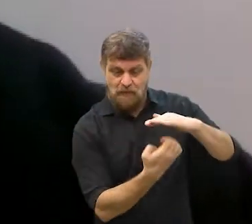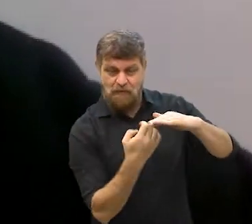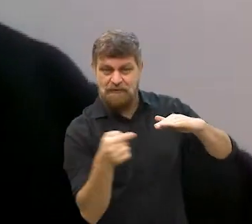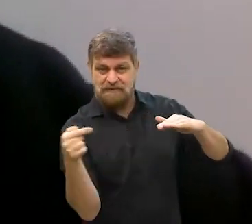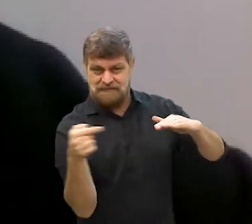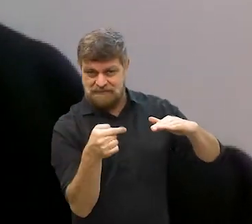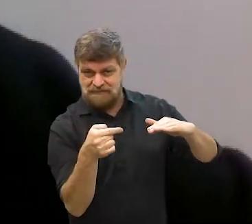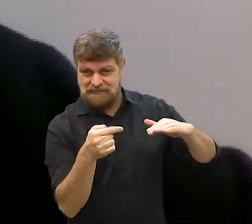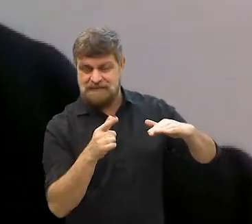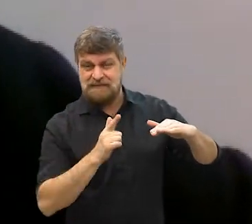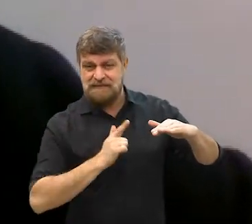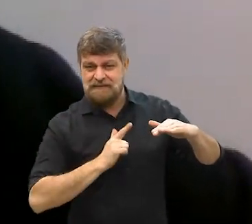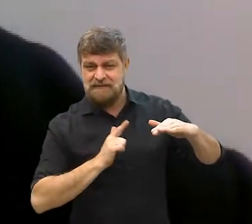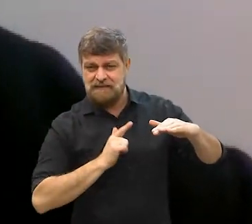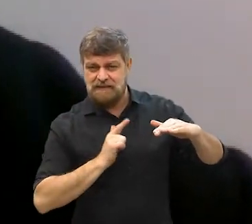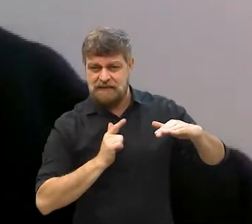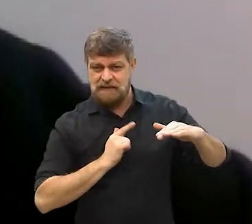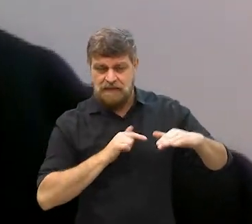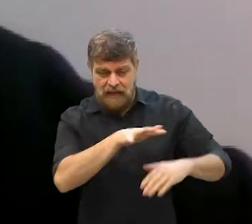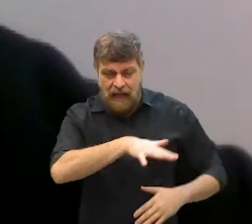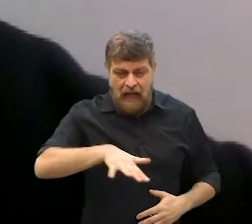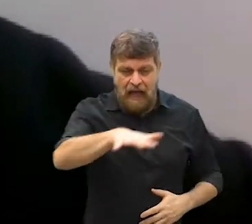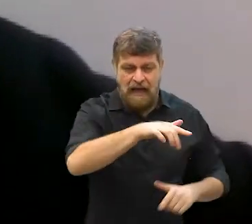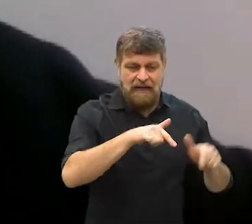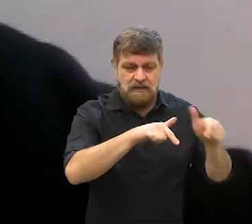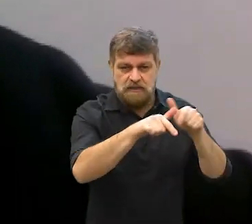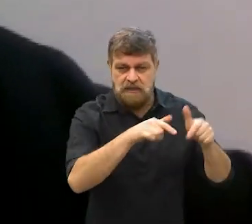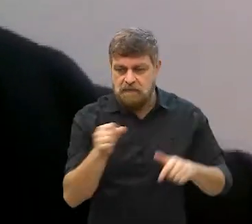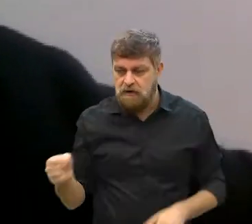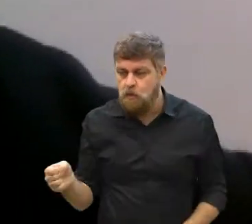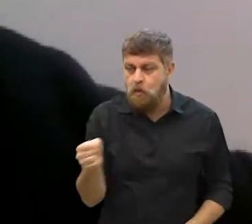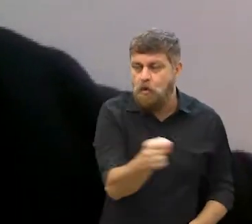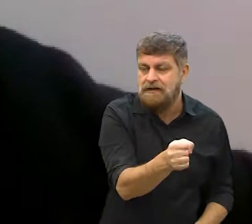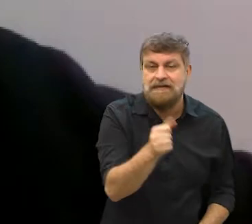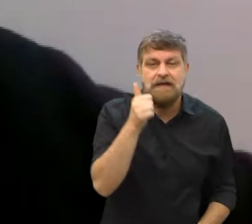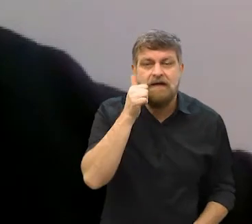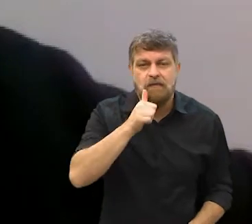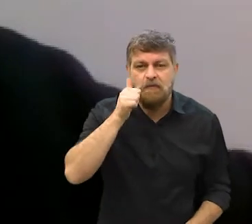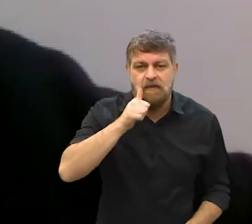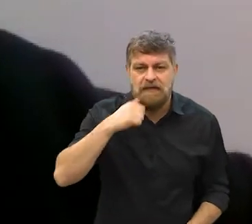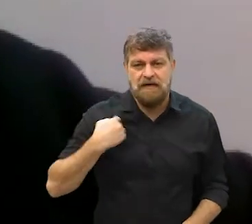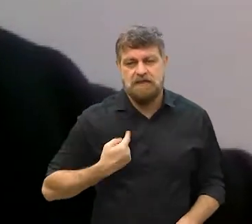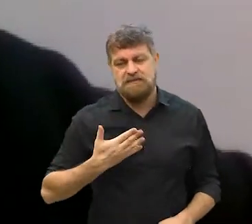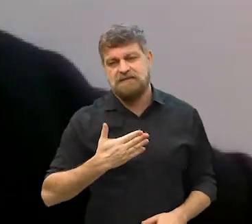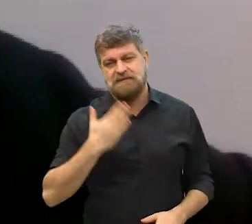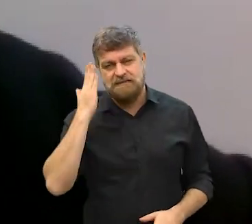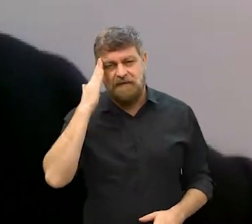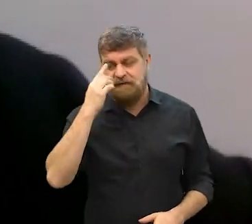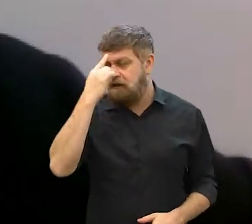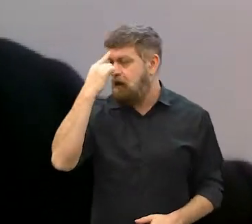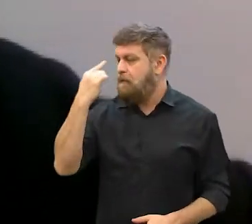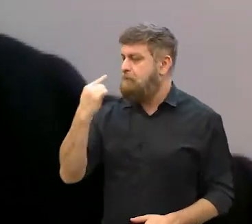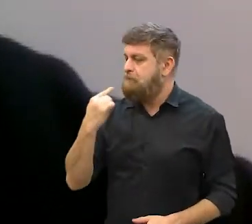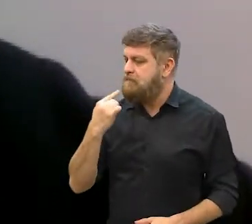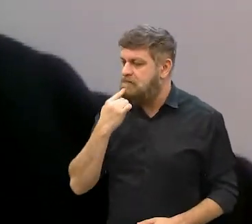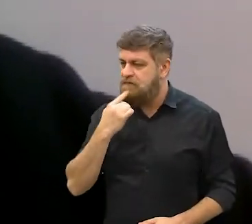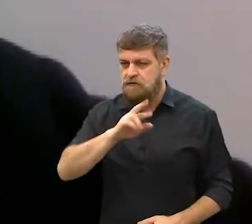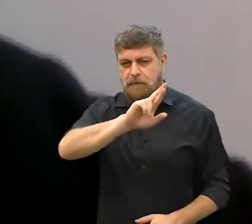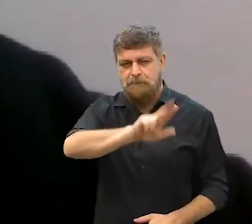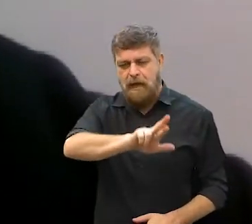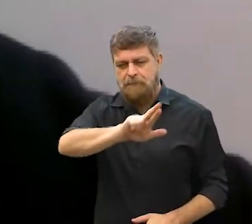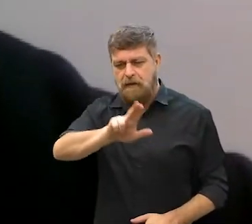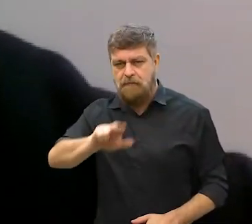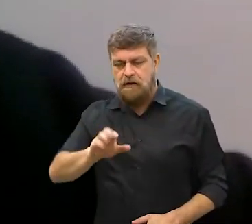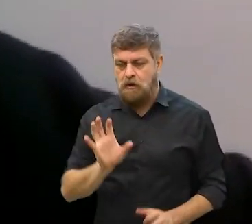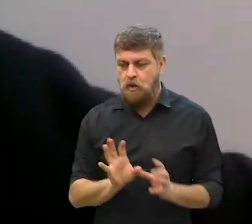empresas de trazer para o mercado de trabalho mulheres, né? E a gente sabe que existem perfis, modelos mentais diferentes entre o